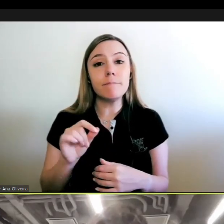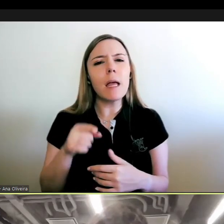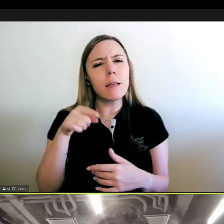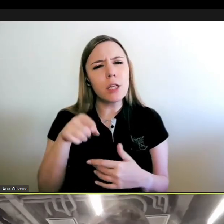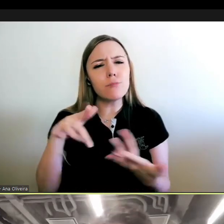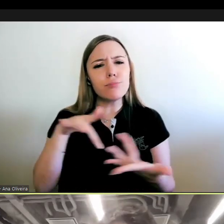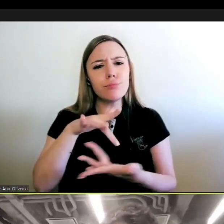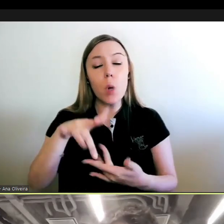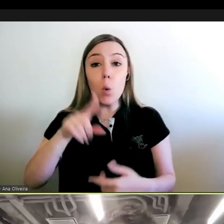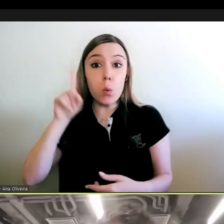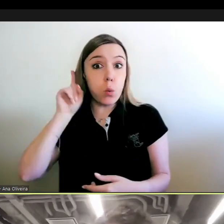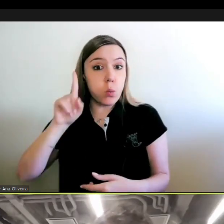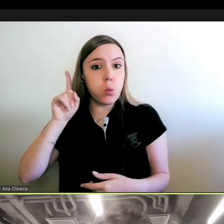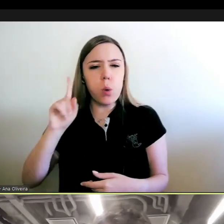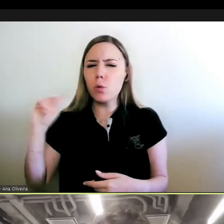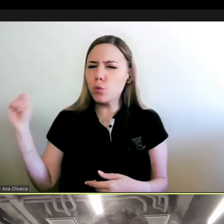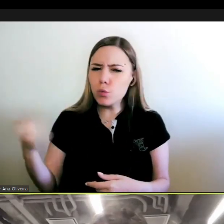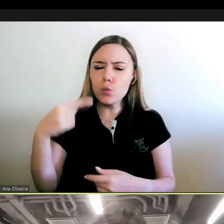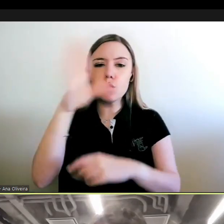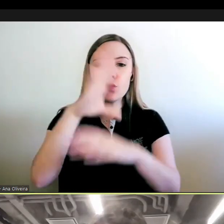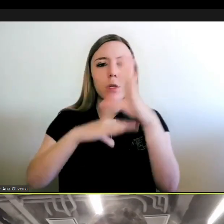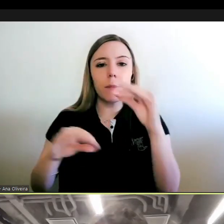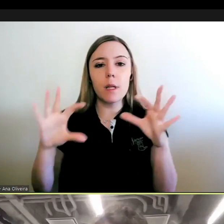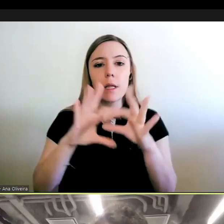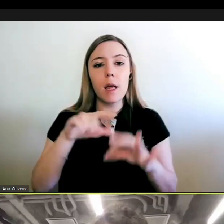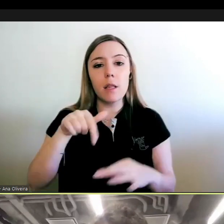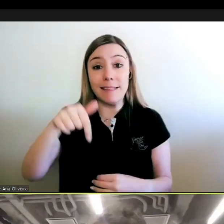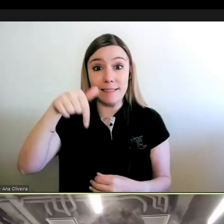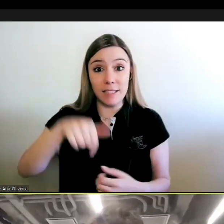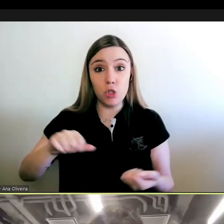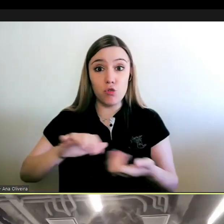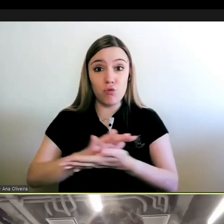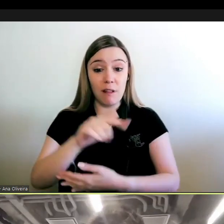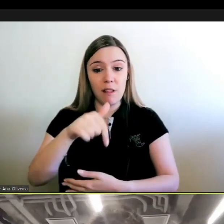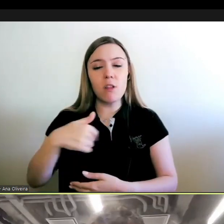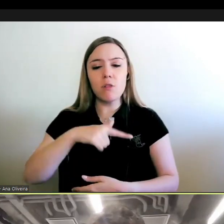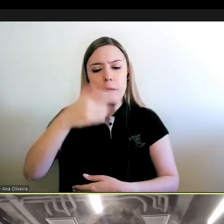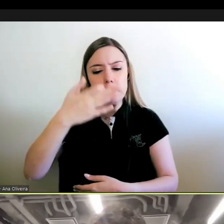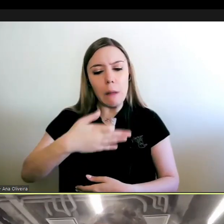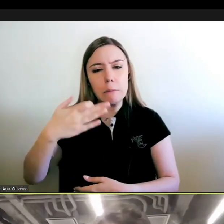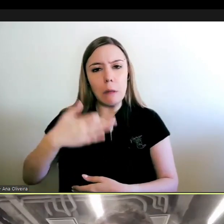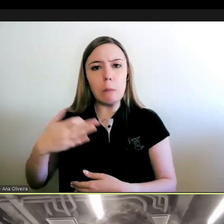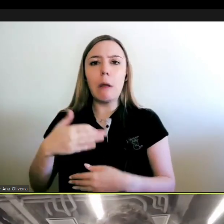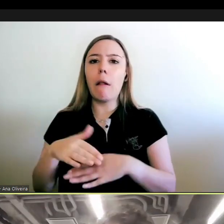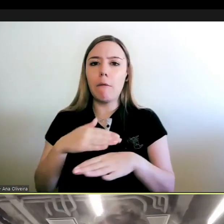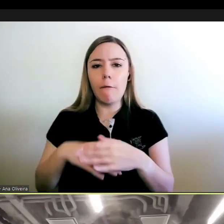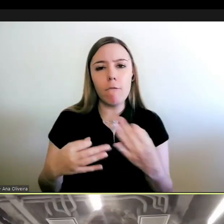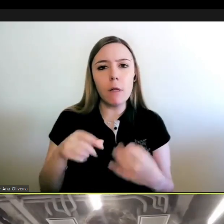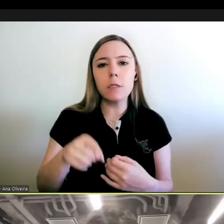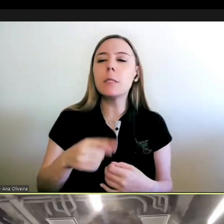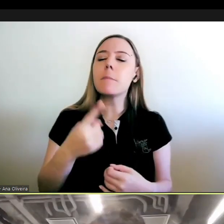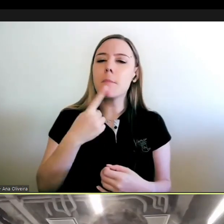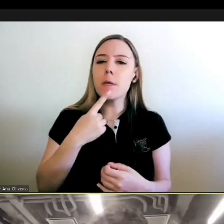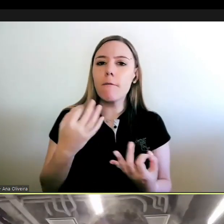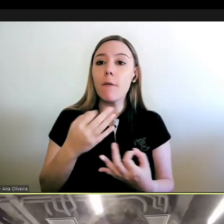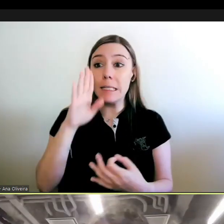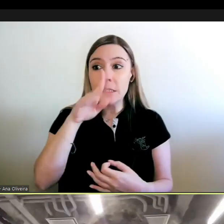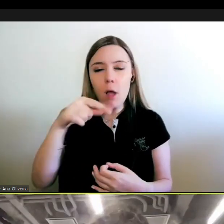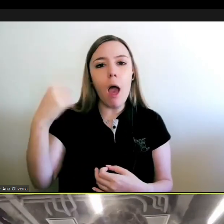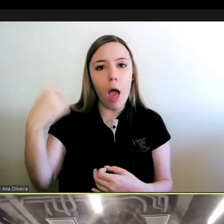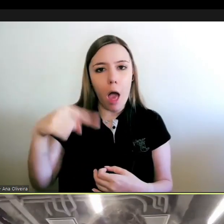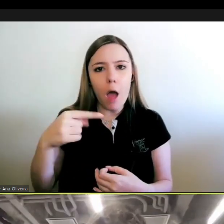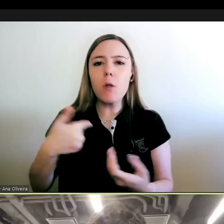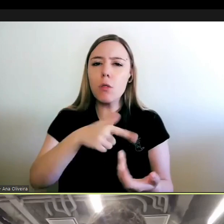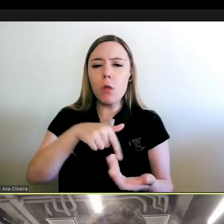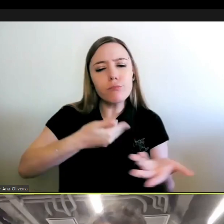Eu acho que todos aprendemos com isso. Aqui nos parece que temos feito semanalmente encontros com assinantes e percebemos que é assim que nos aproximamos e que aprendemos mais uns com